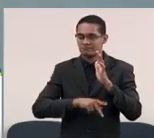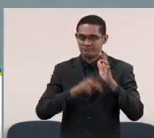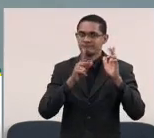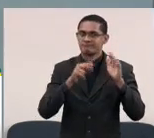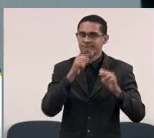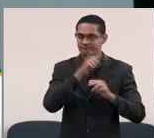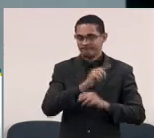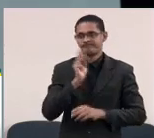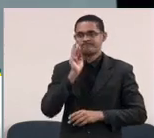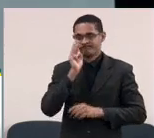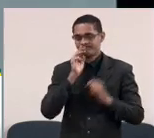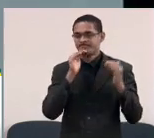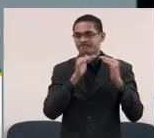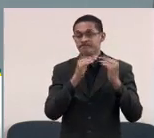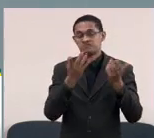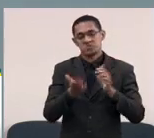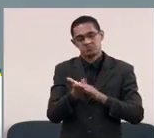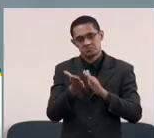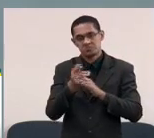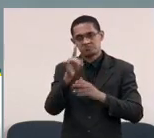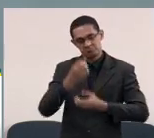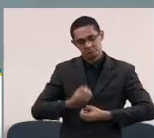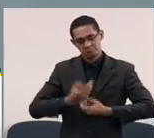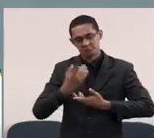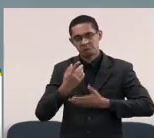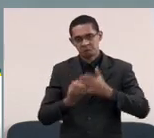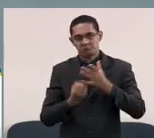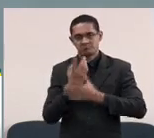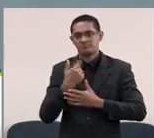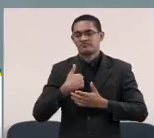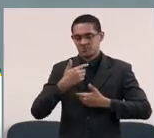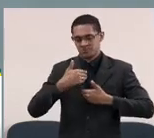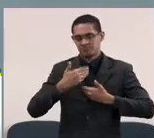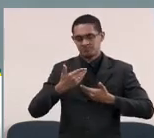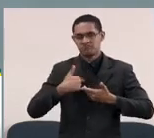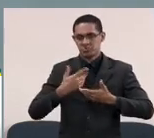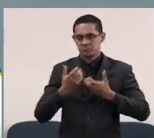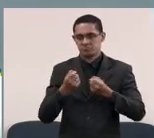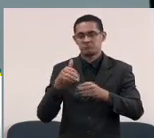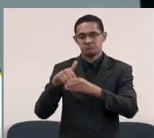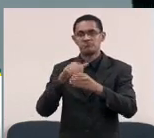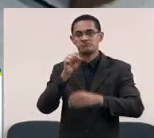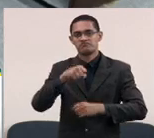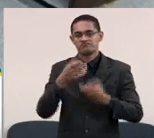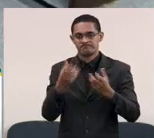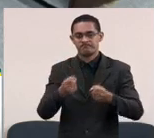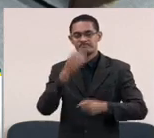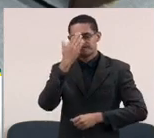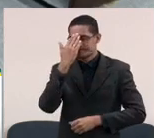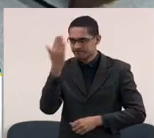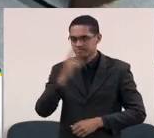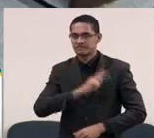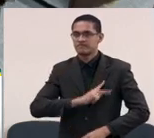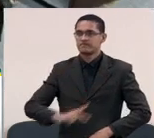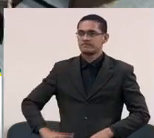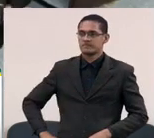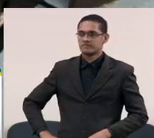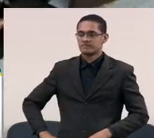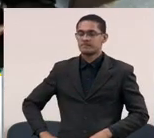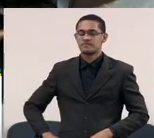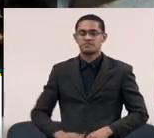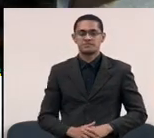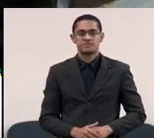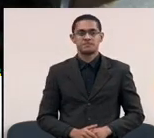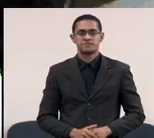quero parabenizar a iniciativa e tenha meu apoio aqui no voto. Obrigada, senhor presidente. Com a palavra,